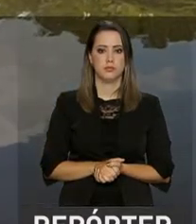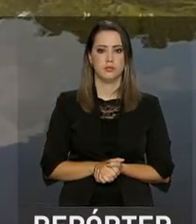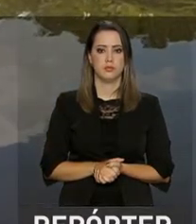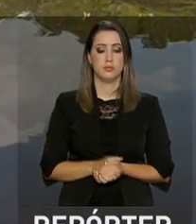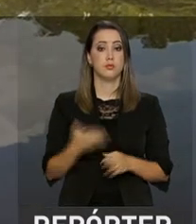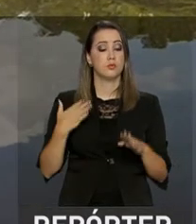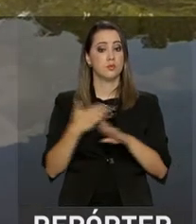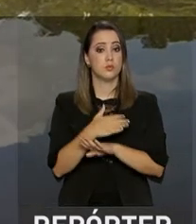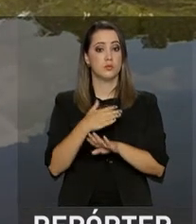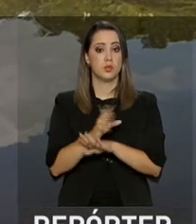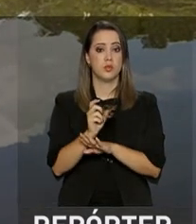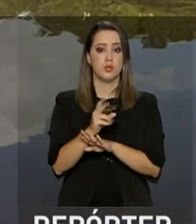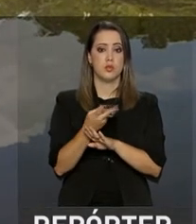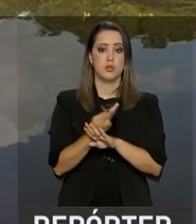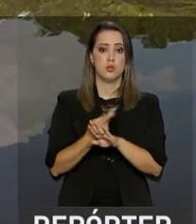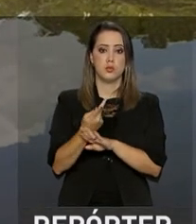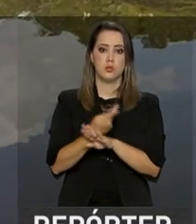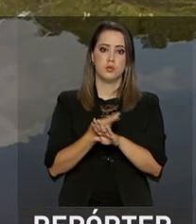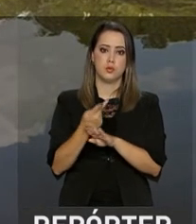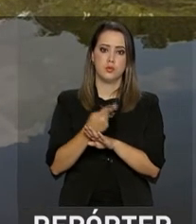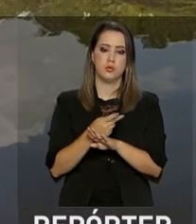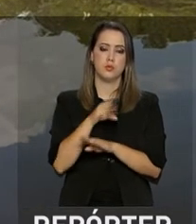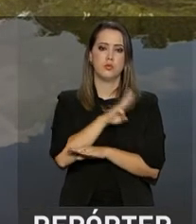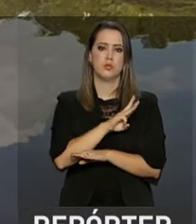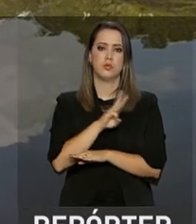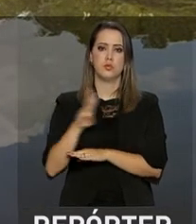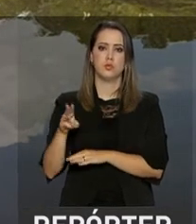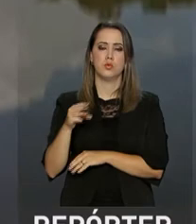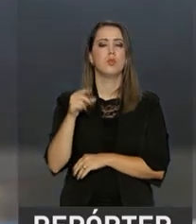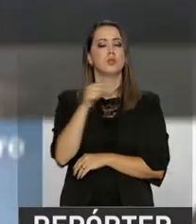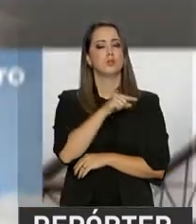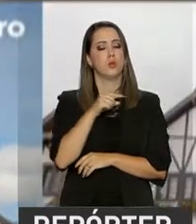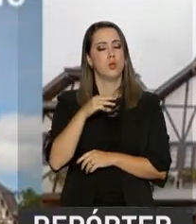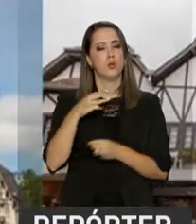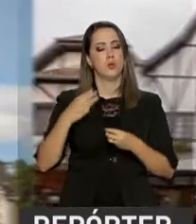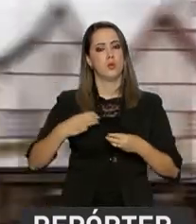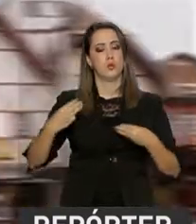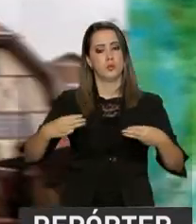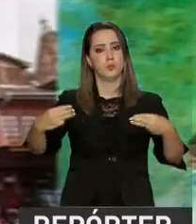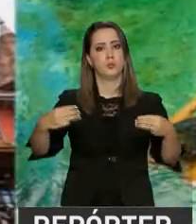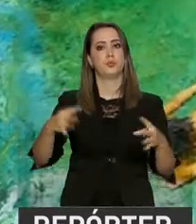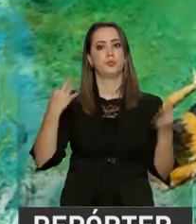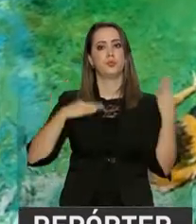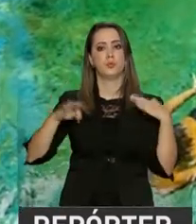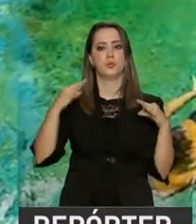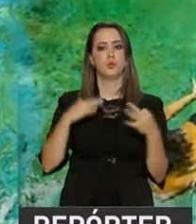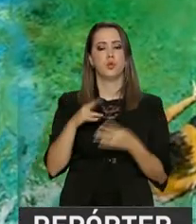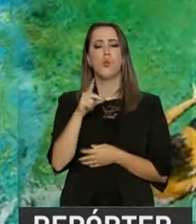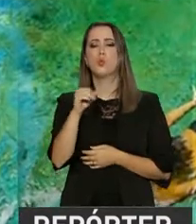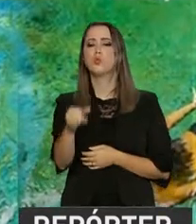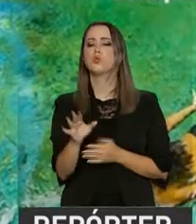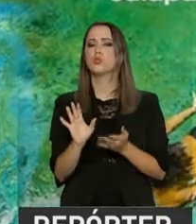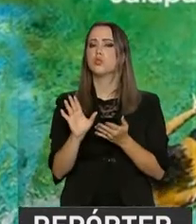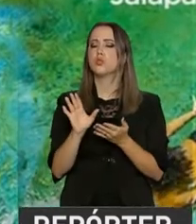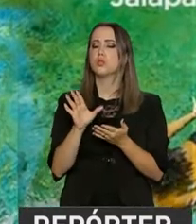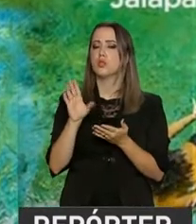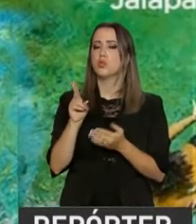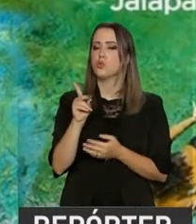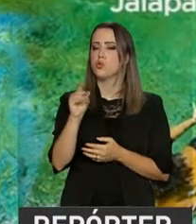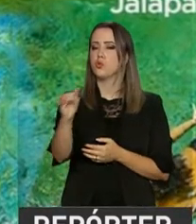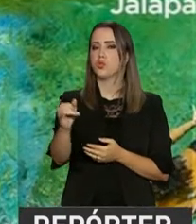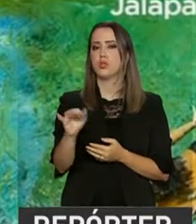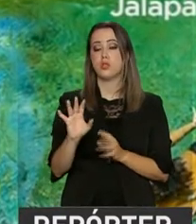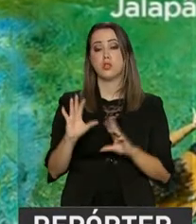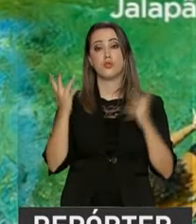Para ter acesso, basta procurar no site do Ministério do Turismo a seção Calendário de Eventos. O objetivo do governo é divulgar